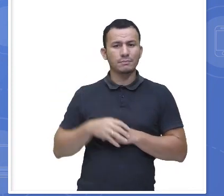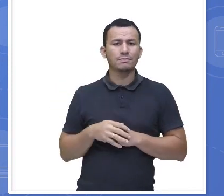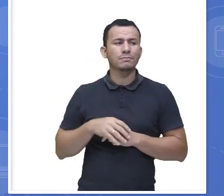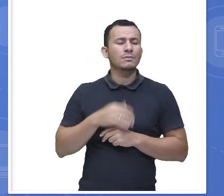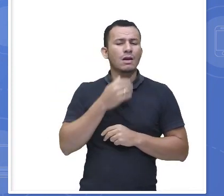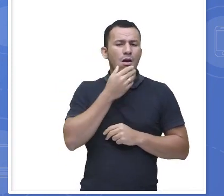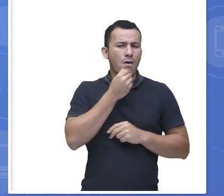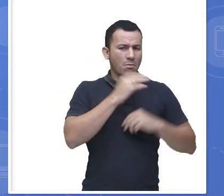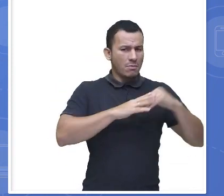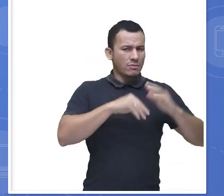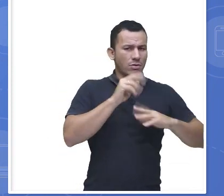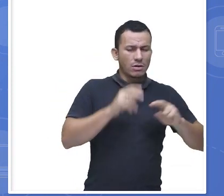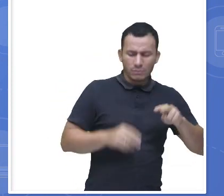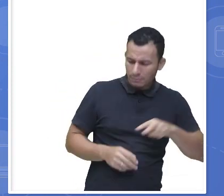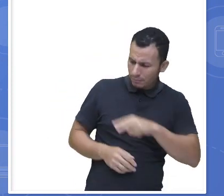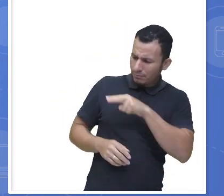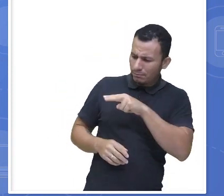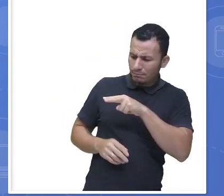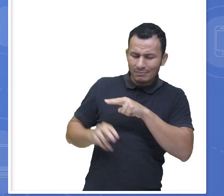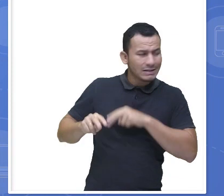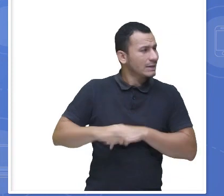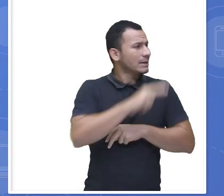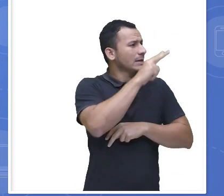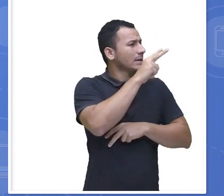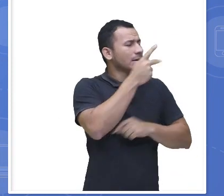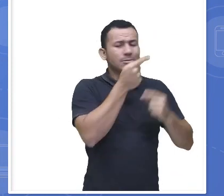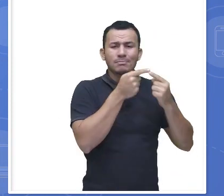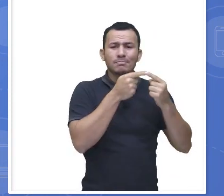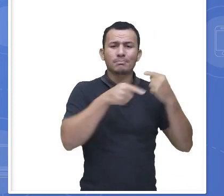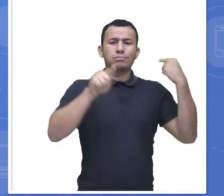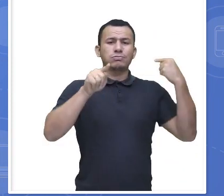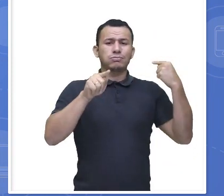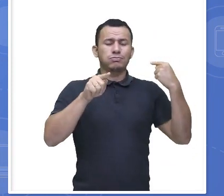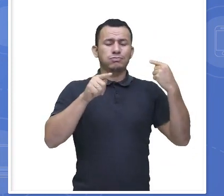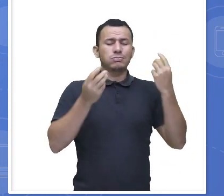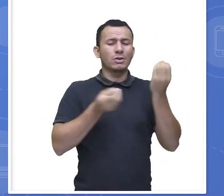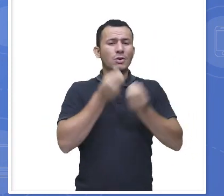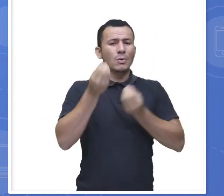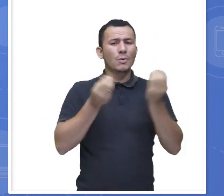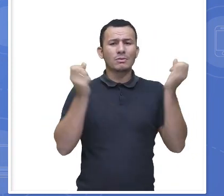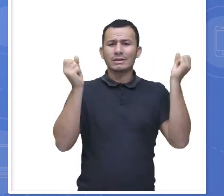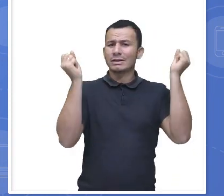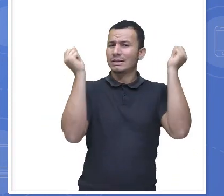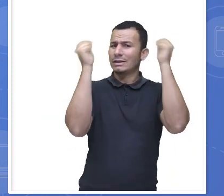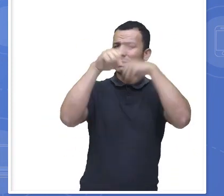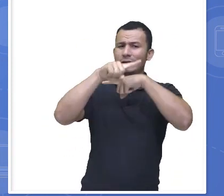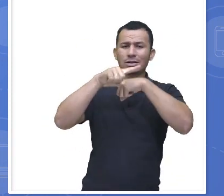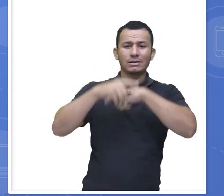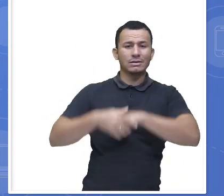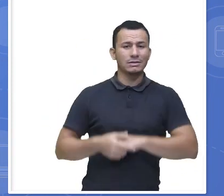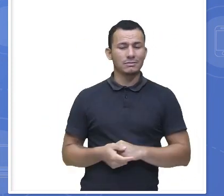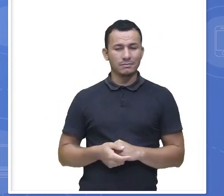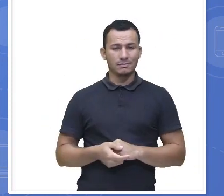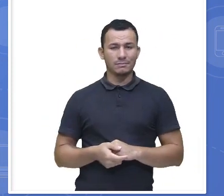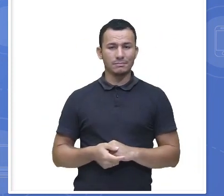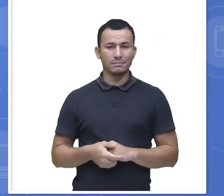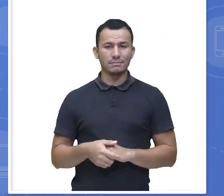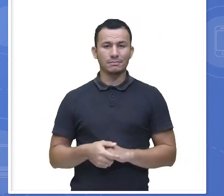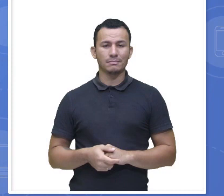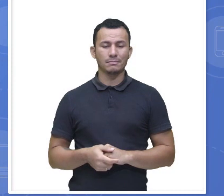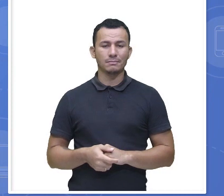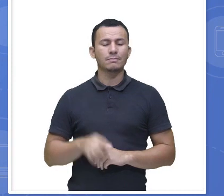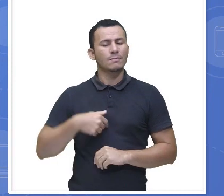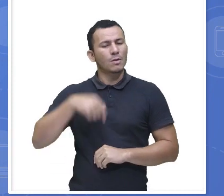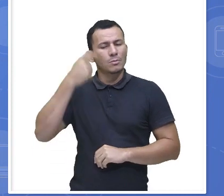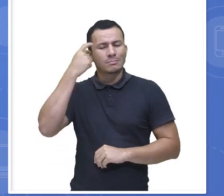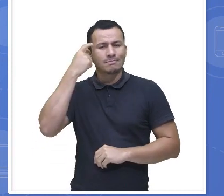cor preta formava a insídia do real e abria um abismo na primitiva fidelidade do pintor. Muito bem. Ao